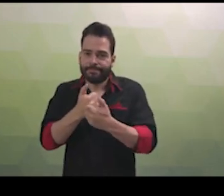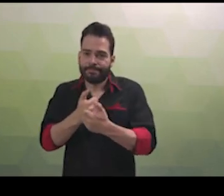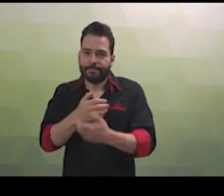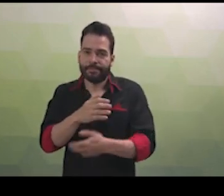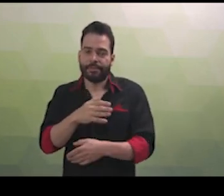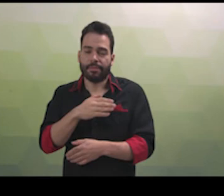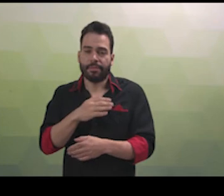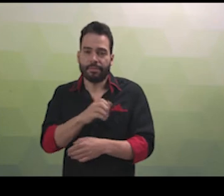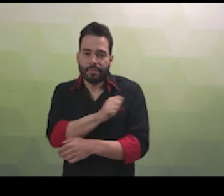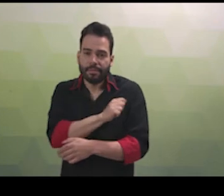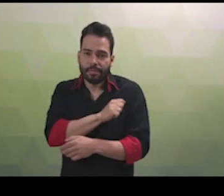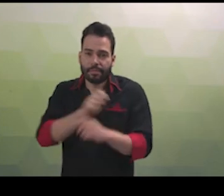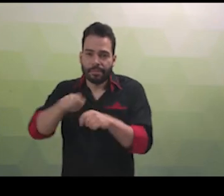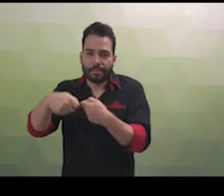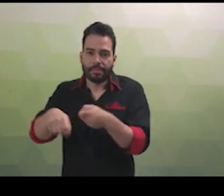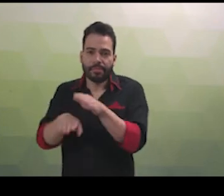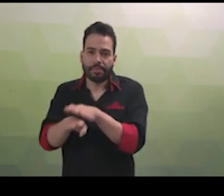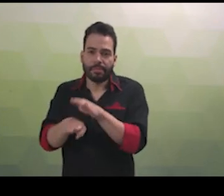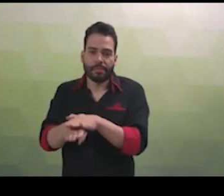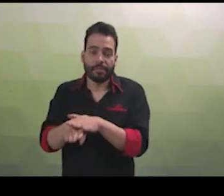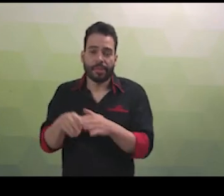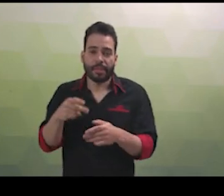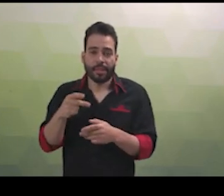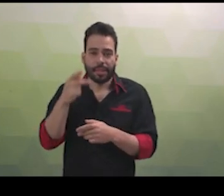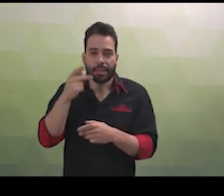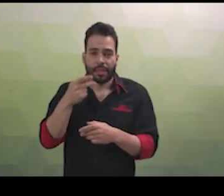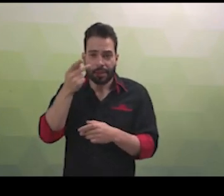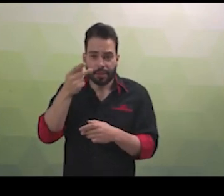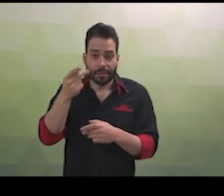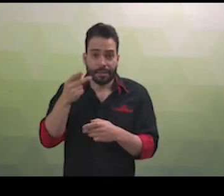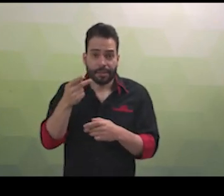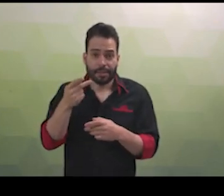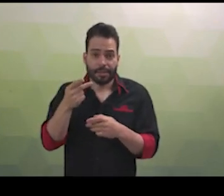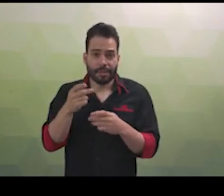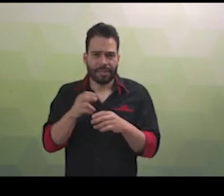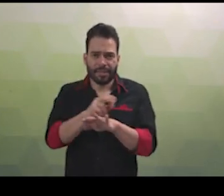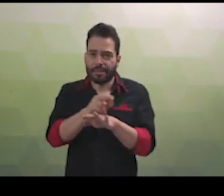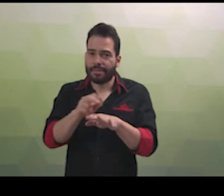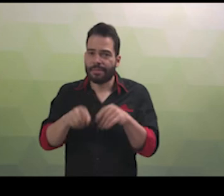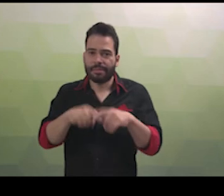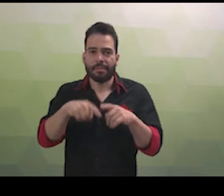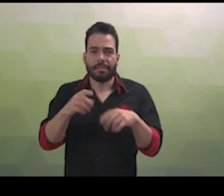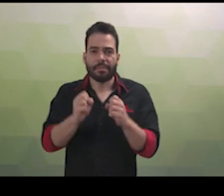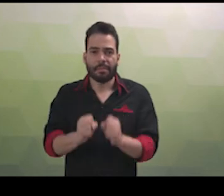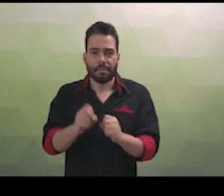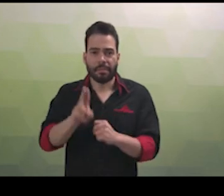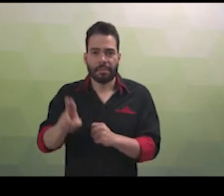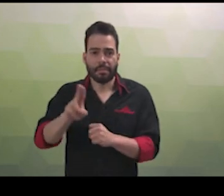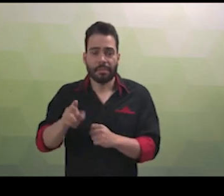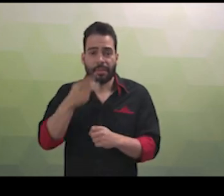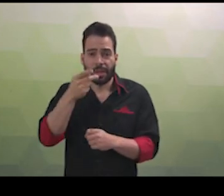se aproximará do aluno e lhe trará autonomia. Vejam que muitos recursos poderão então ser